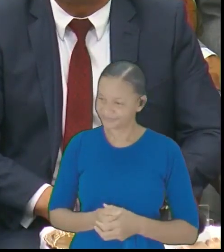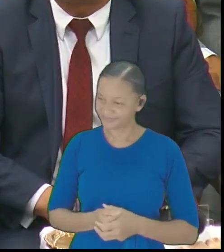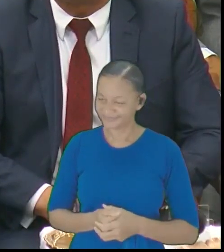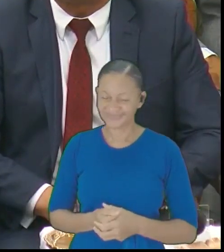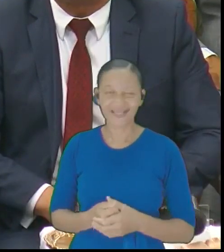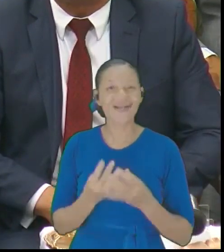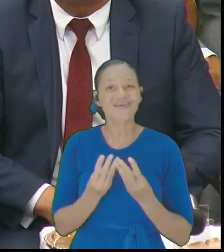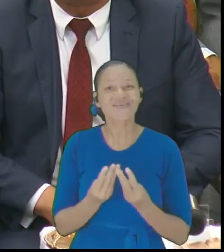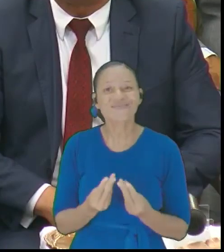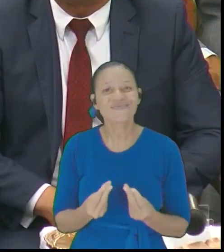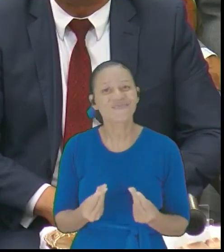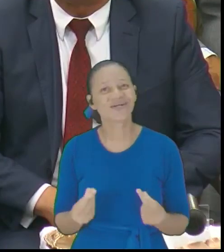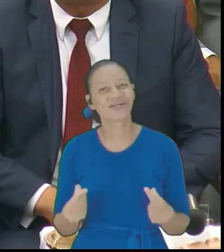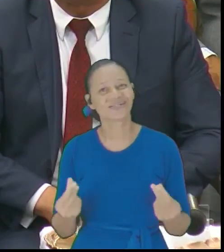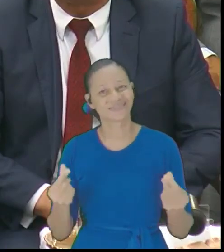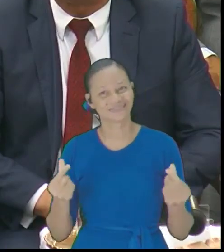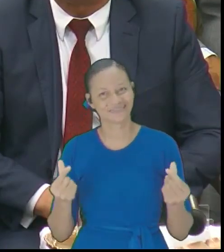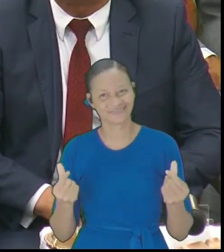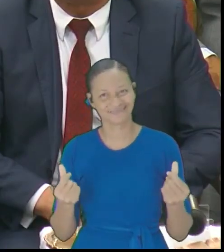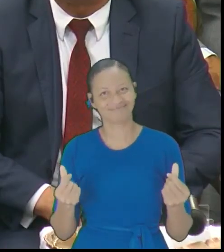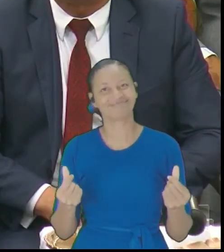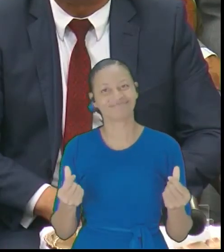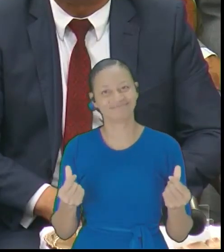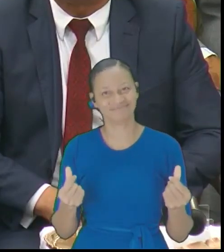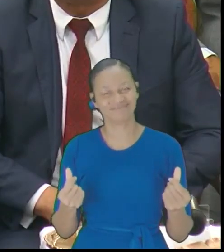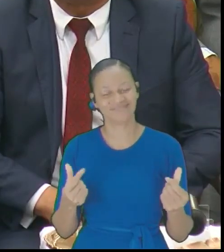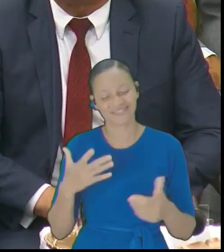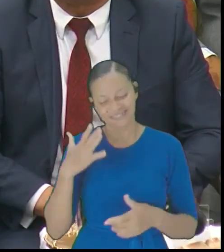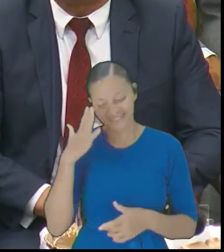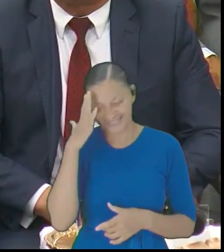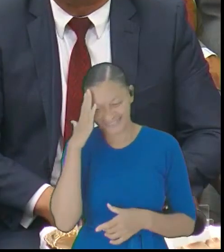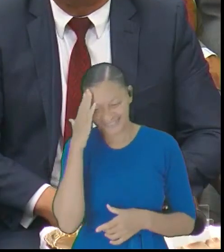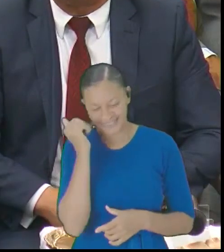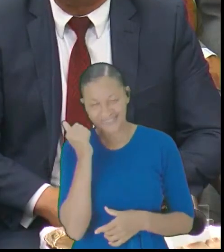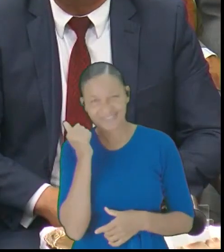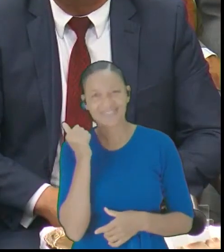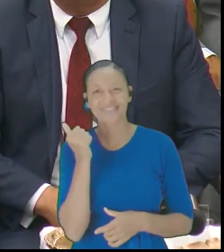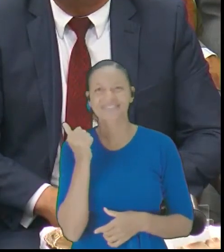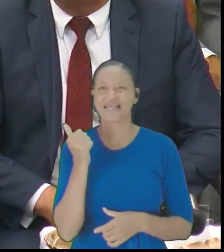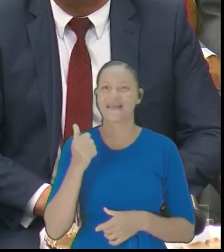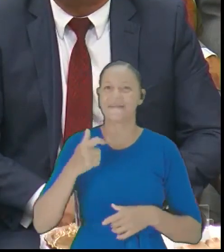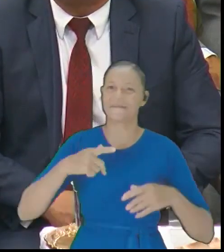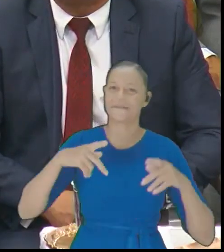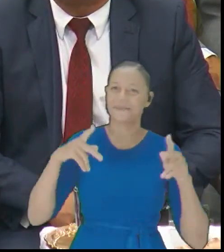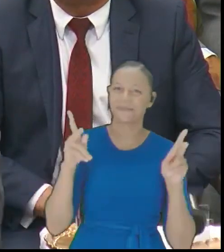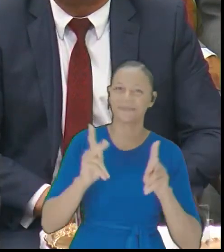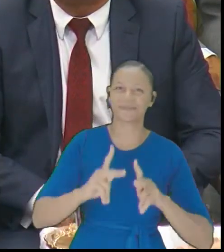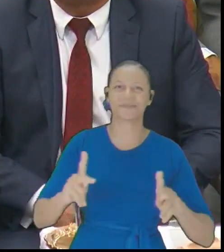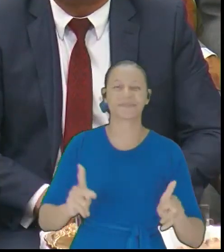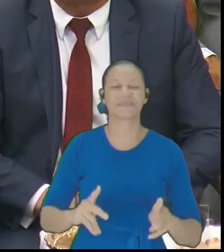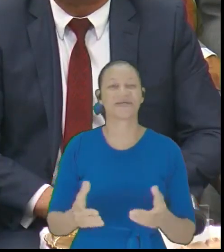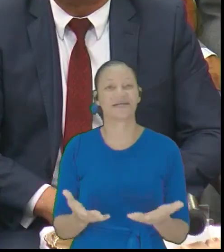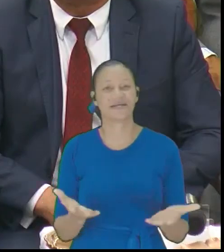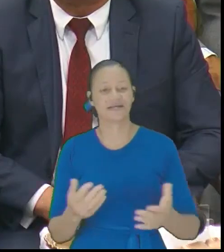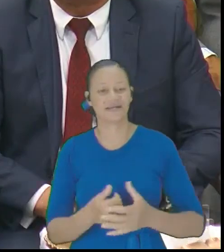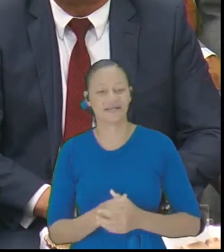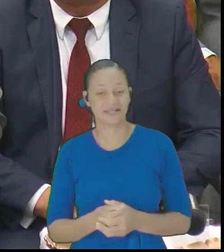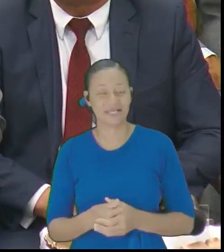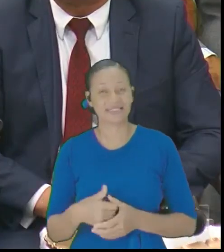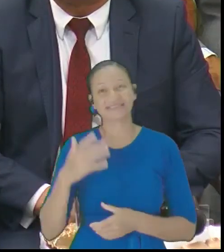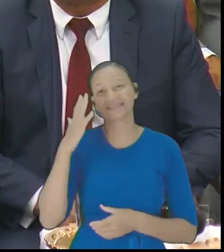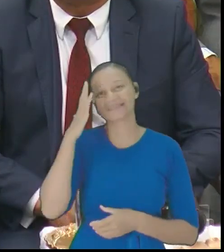Isso é qualidade de quem sabe o preço da paz, de quem